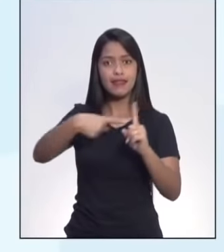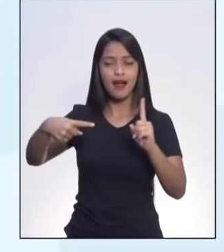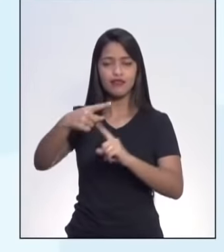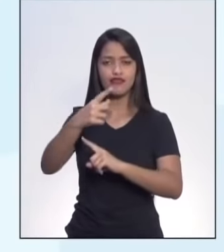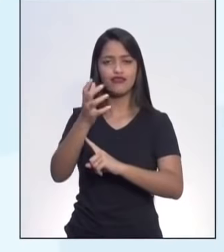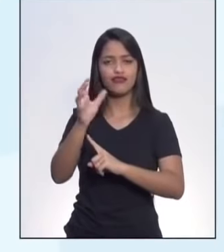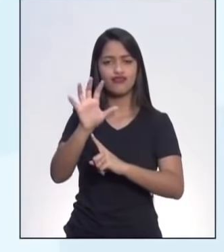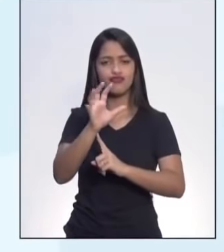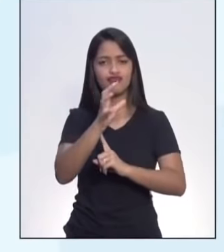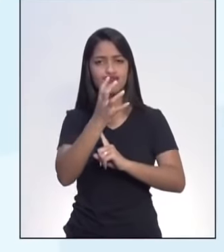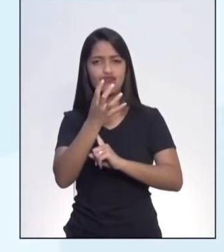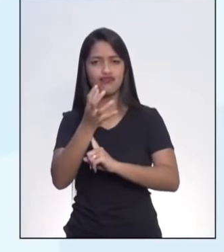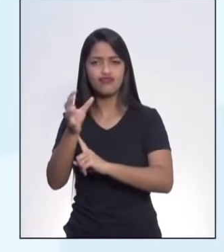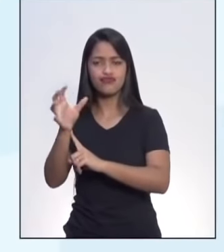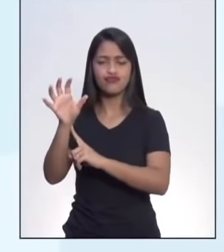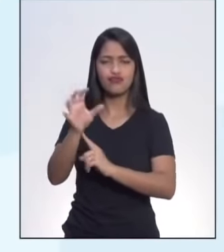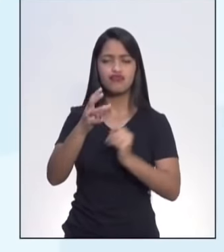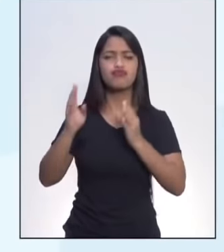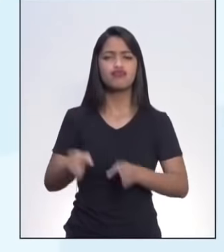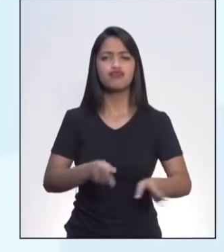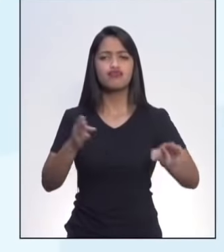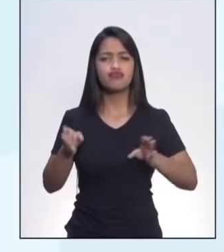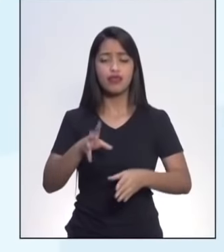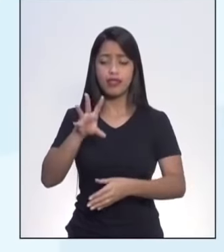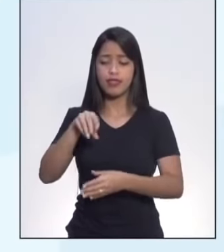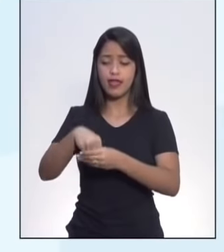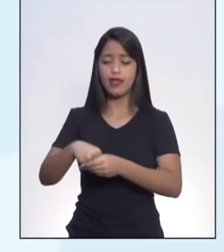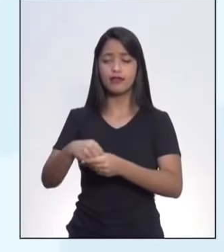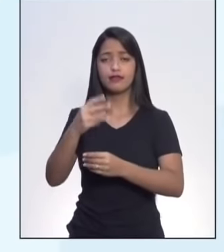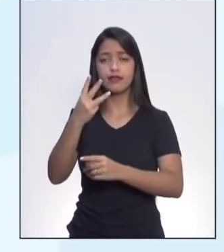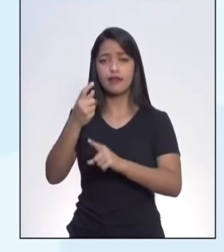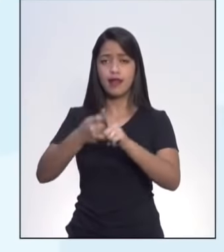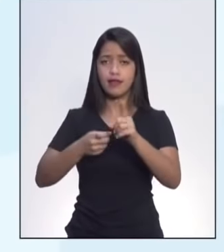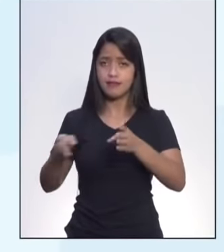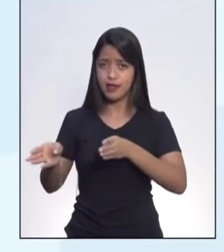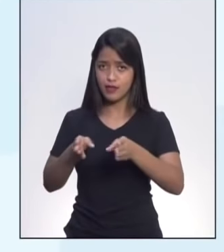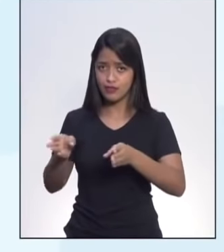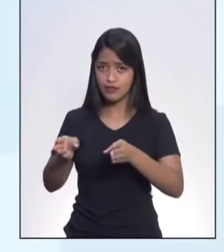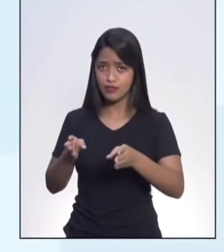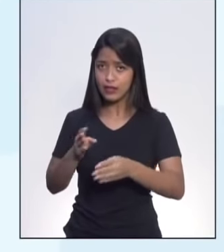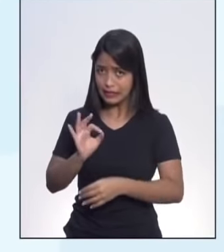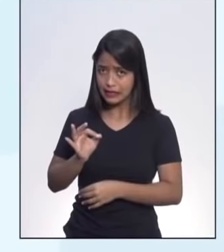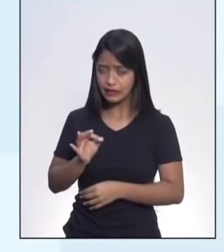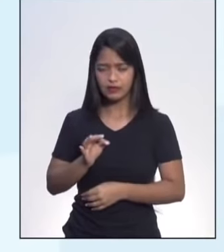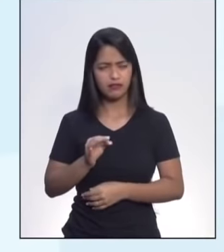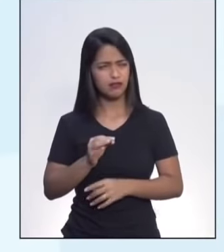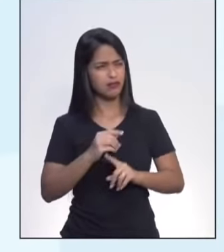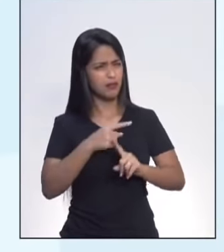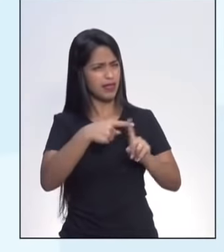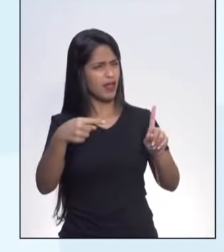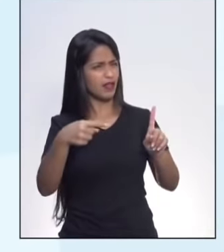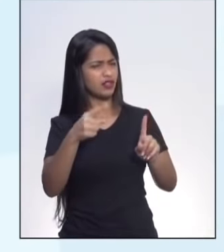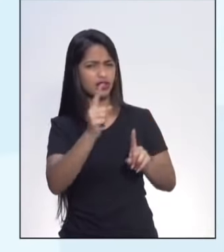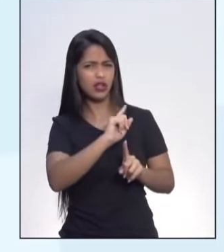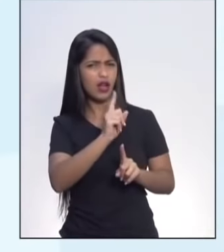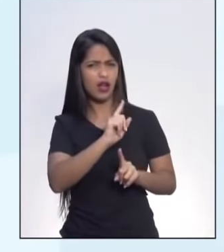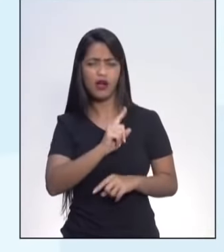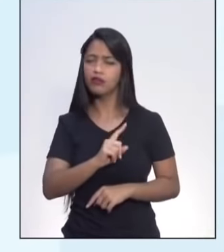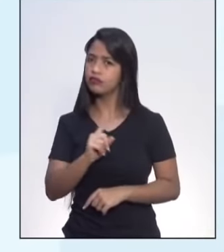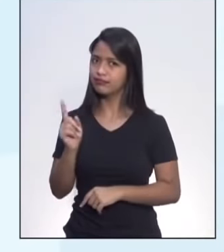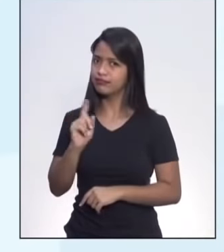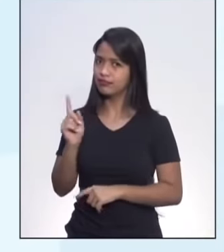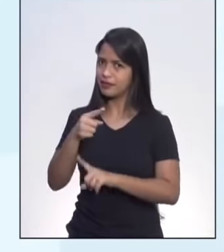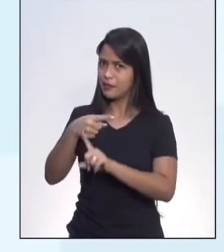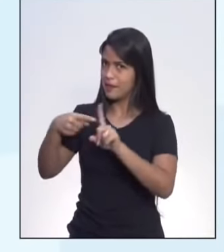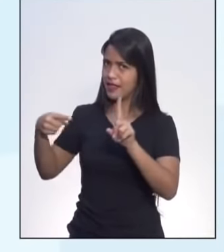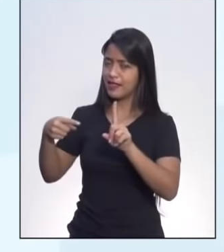A metade da produção de ventiladores deu-se nesse período? Metade? Não, né? Não foi bem a metade, não. A